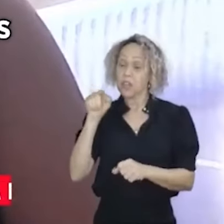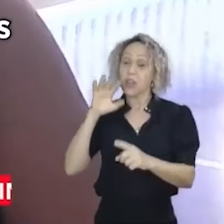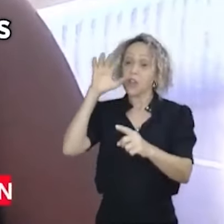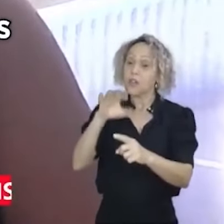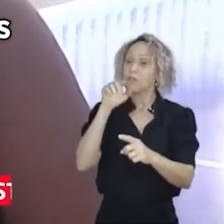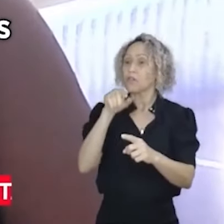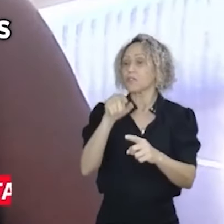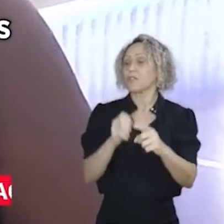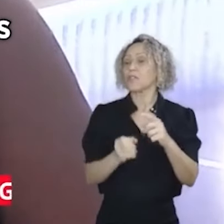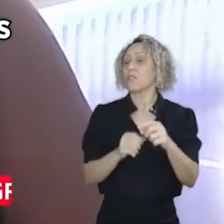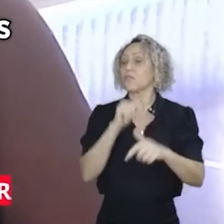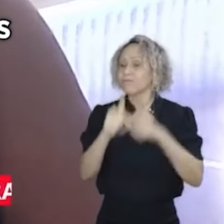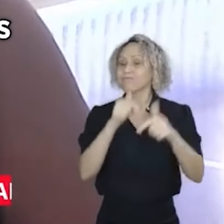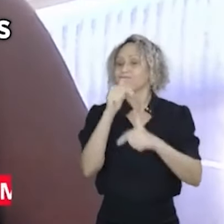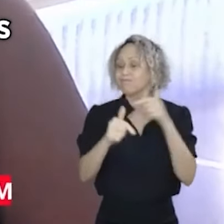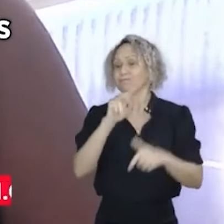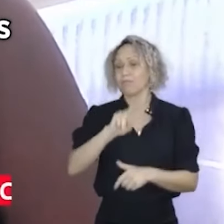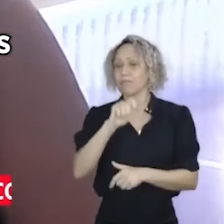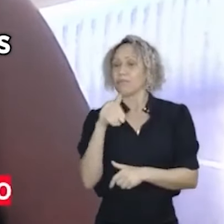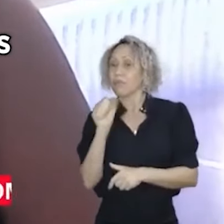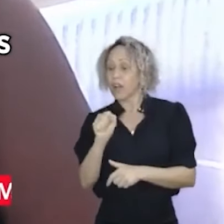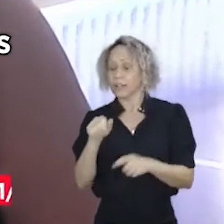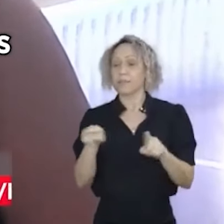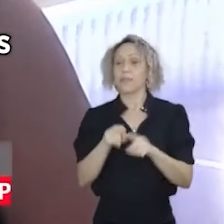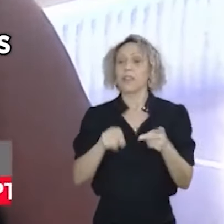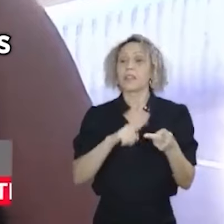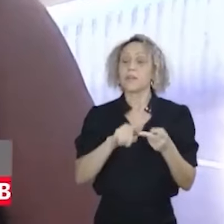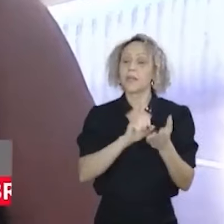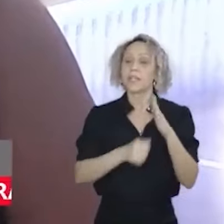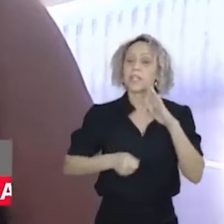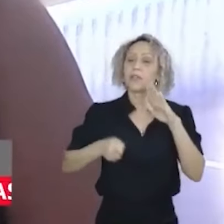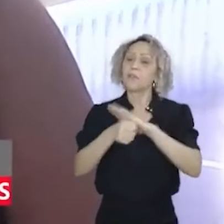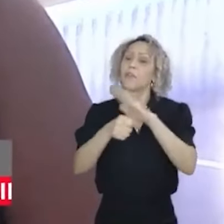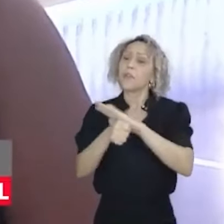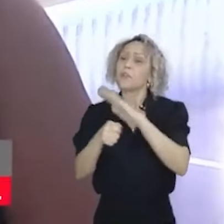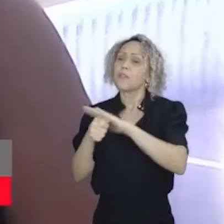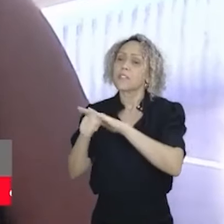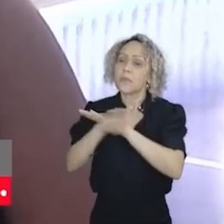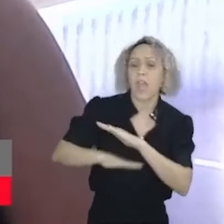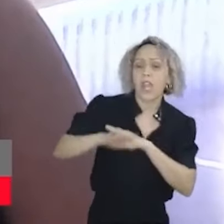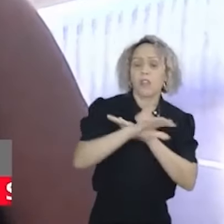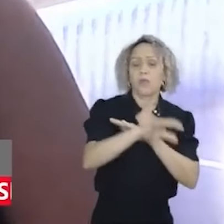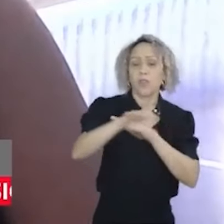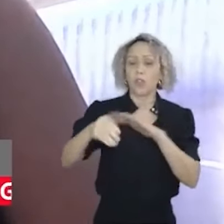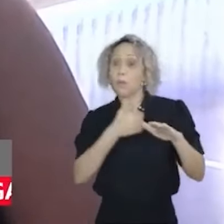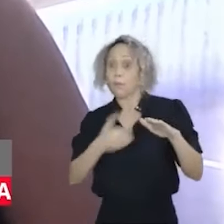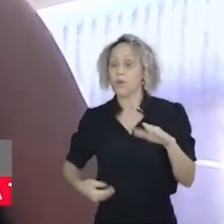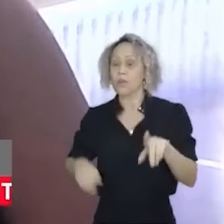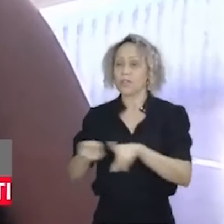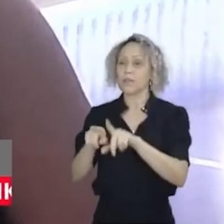os anúncios de novos investimentos, tanto no setor público como alguns do setor privado, nas áreas